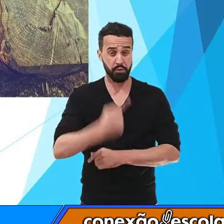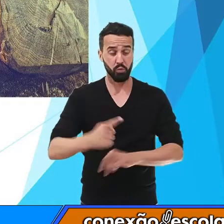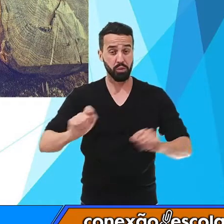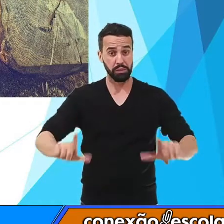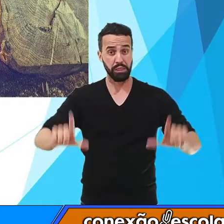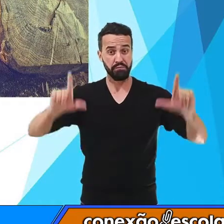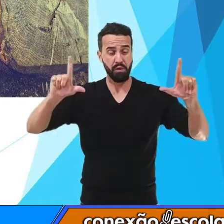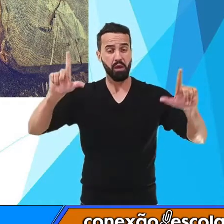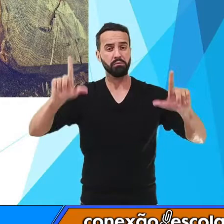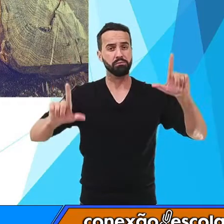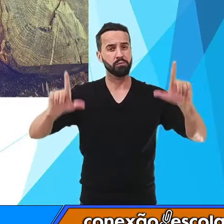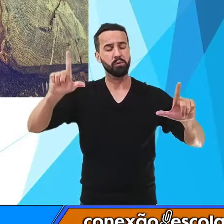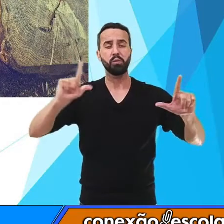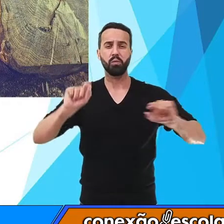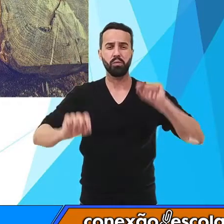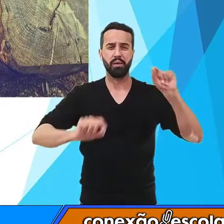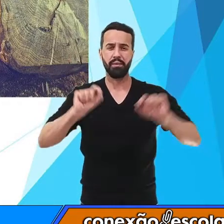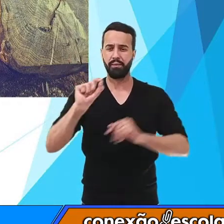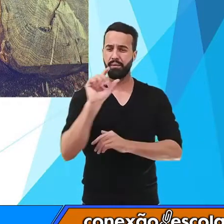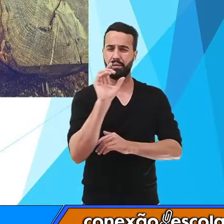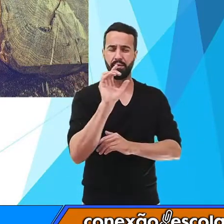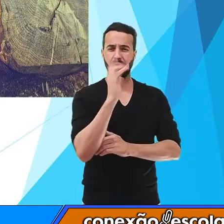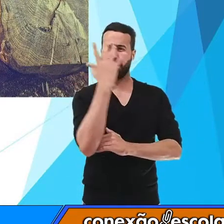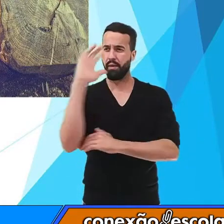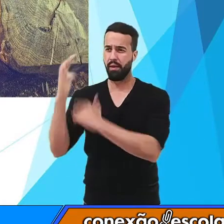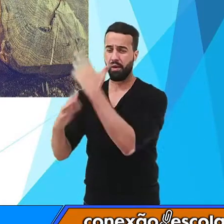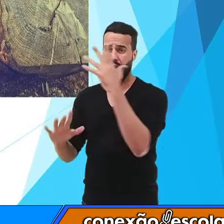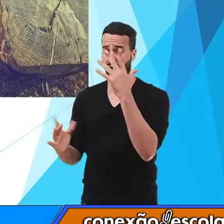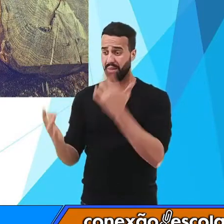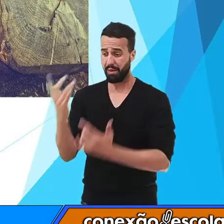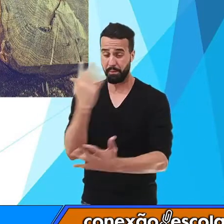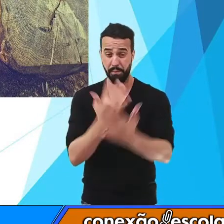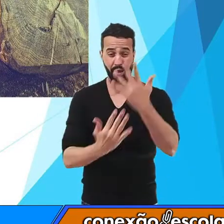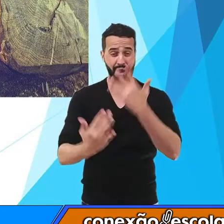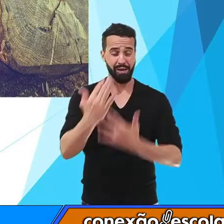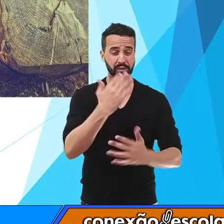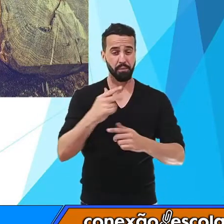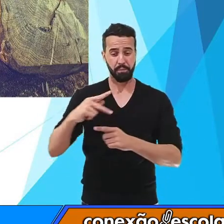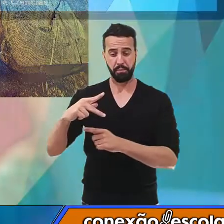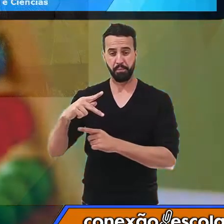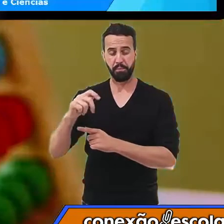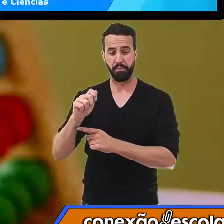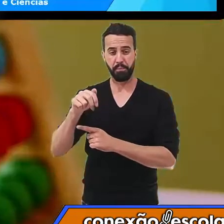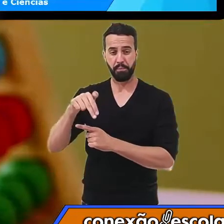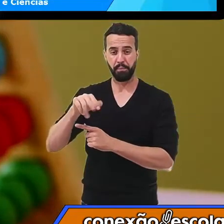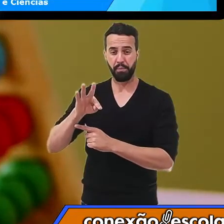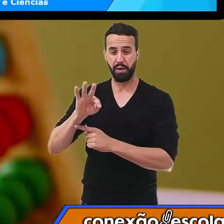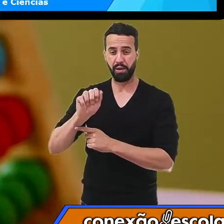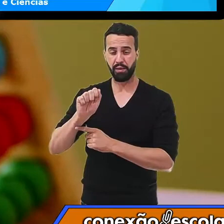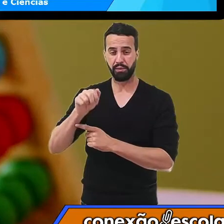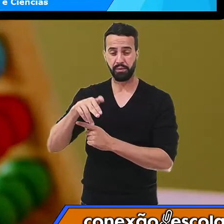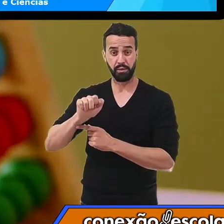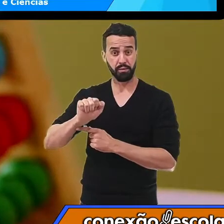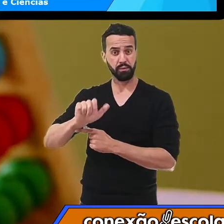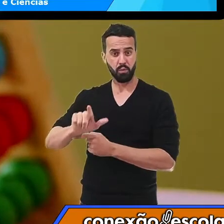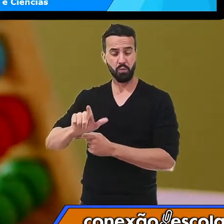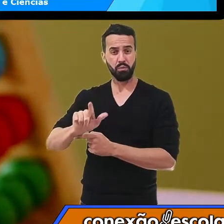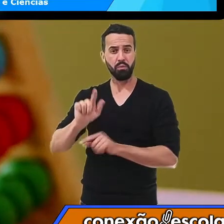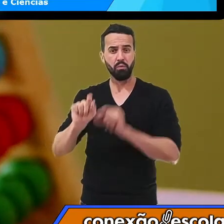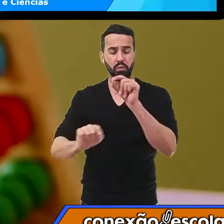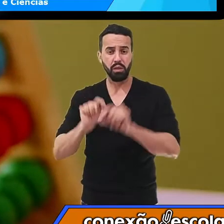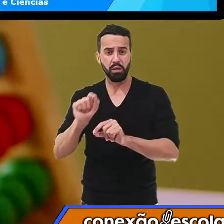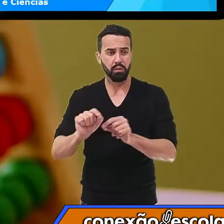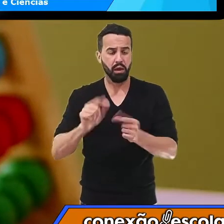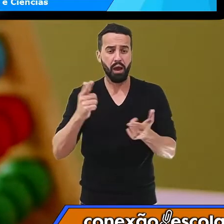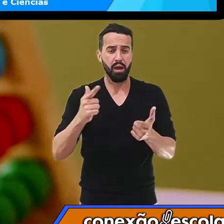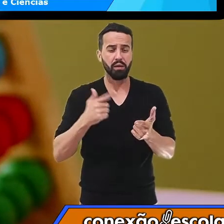aconteceu nas queimadas, especialmente do Pantanal. Nós vimos uma degradação do habitat de